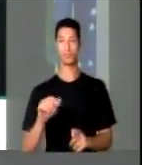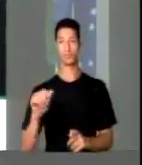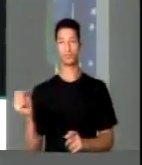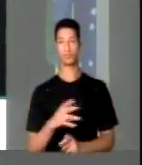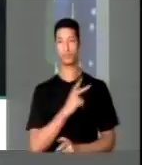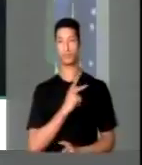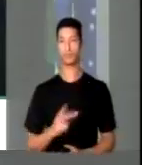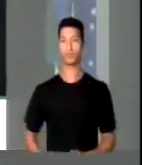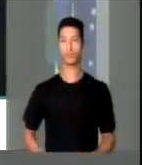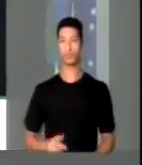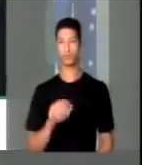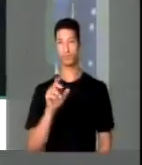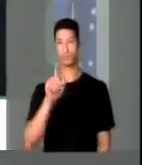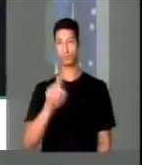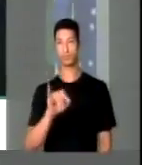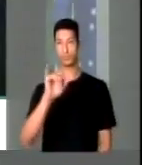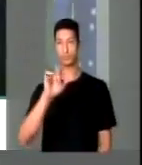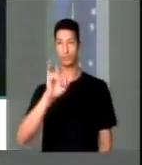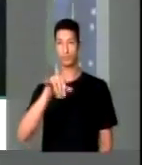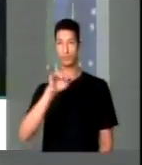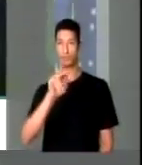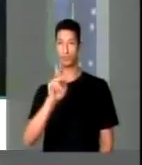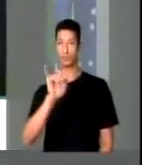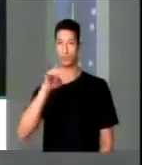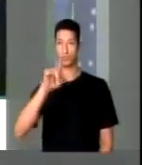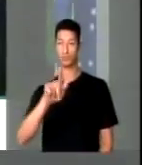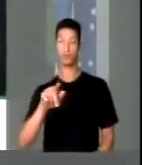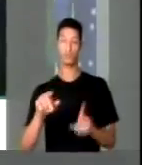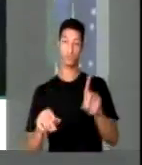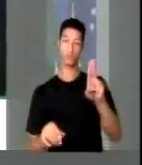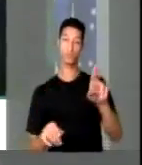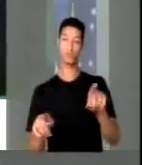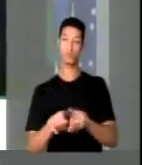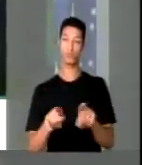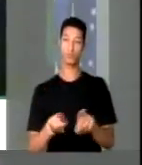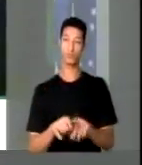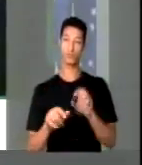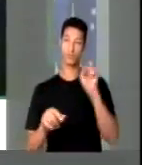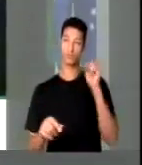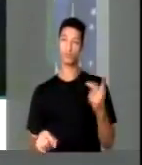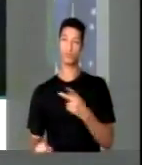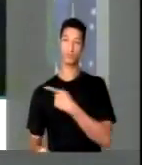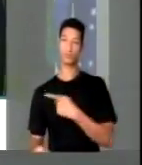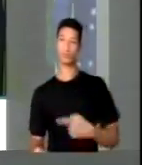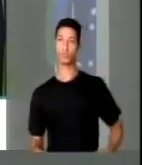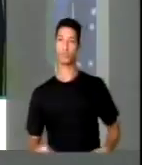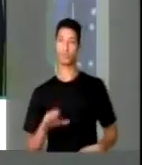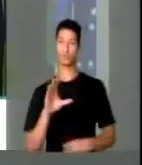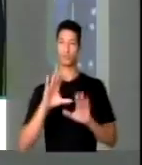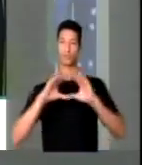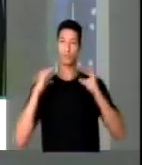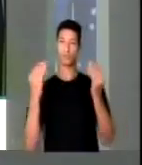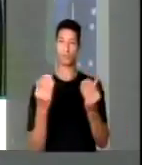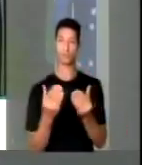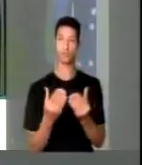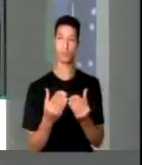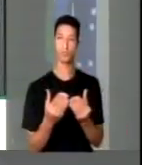atual presidente Xi Jinping. Du também é vice-presidente da